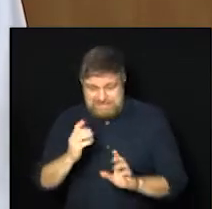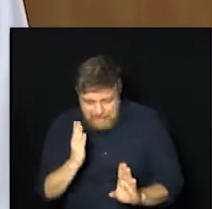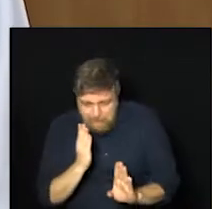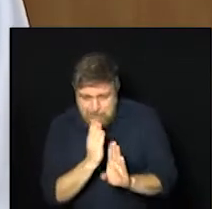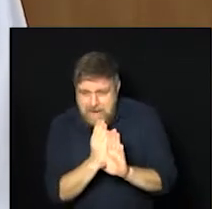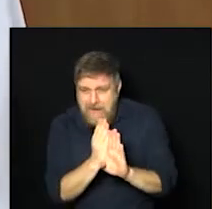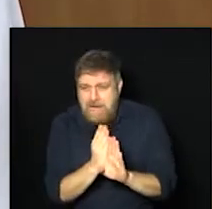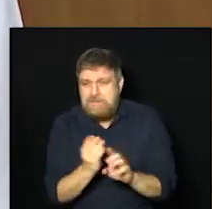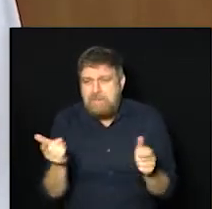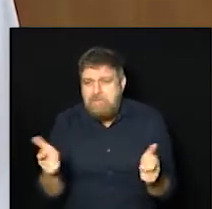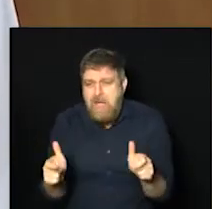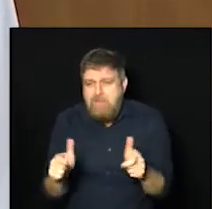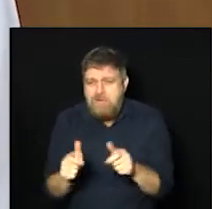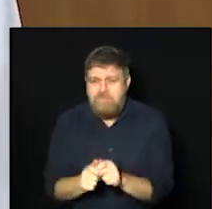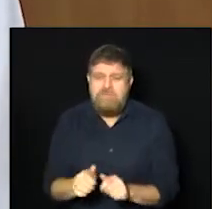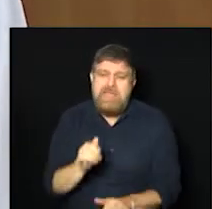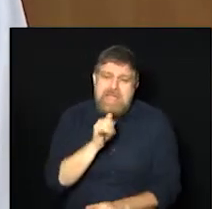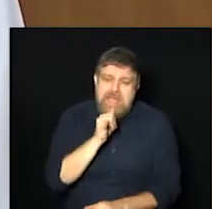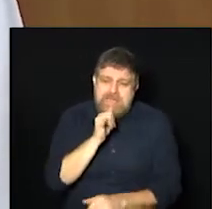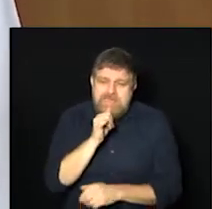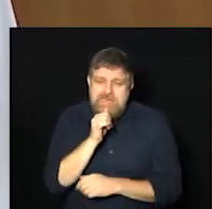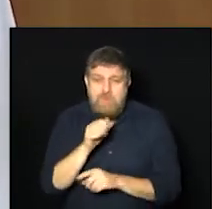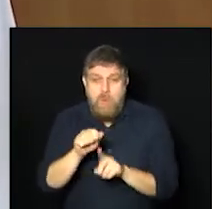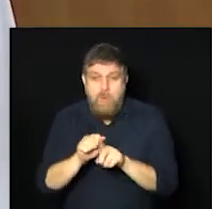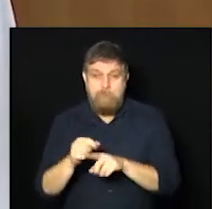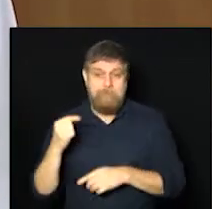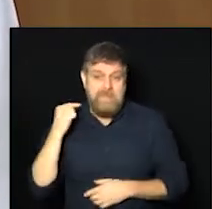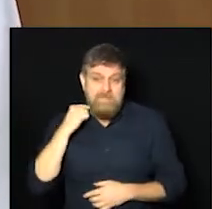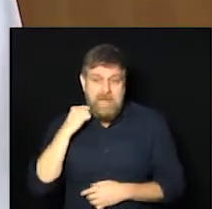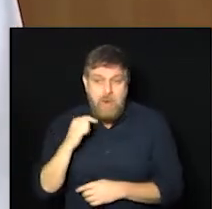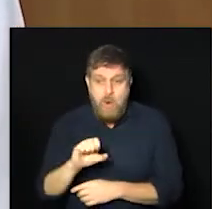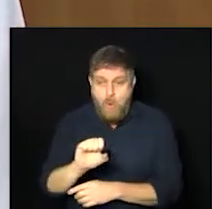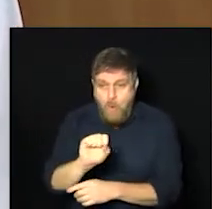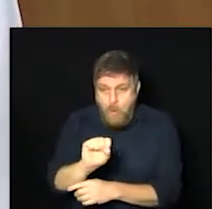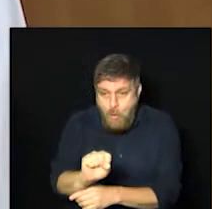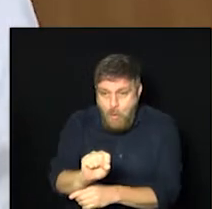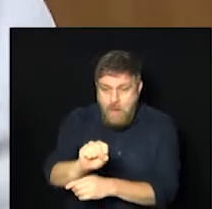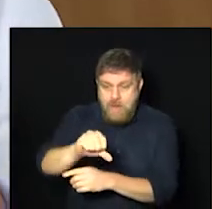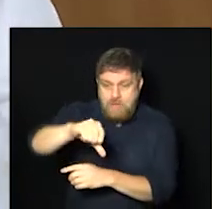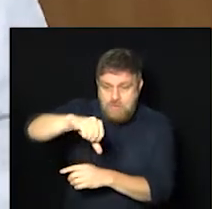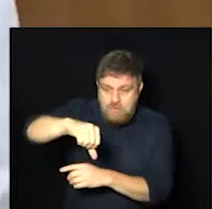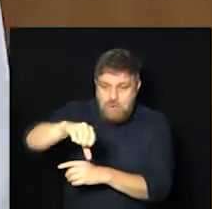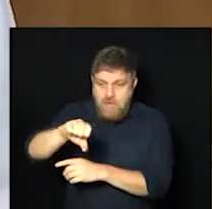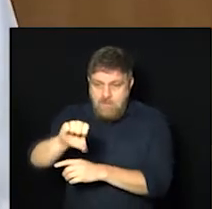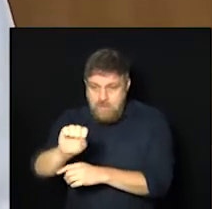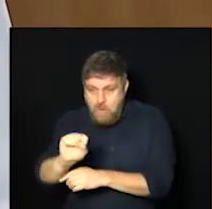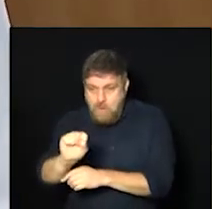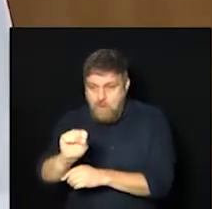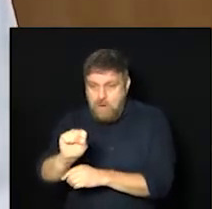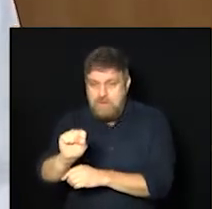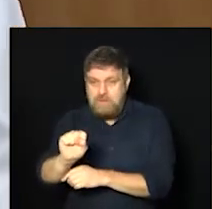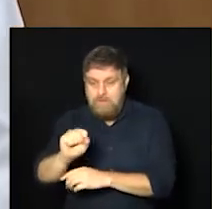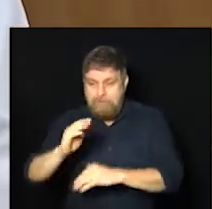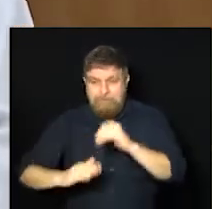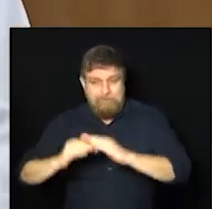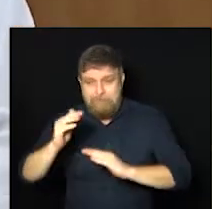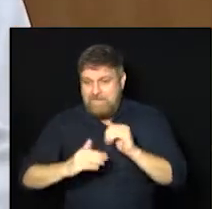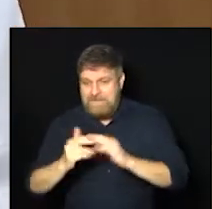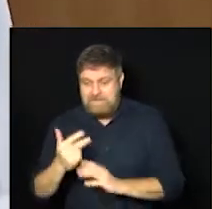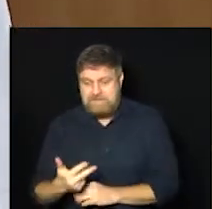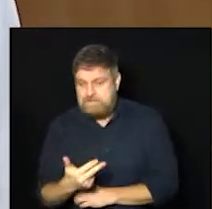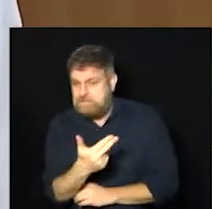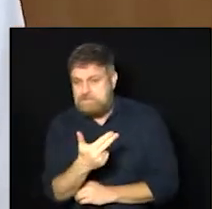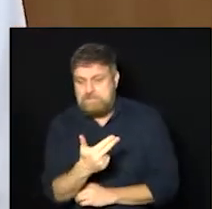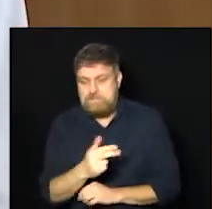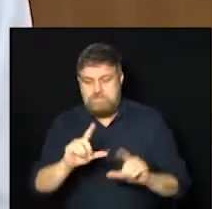em maio, nós tivemos 898 menos procedimentos oncológicos do